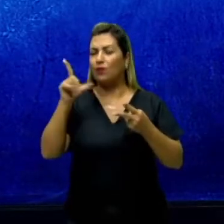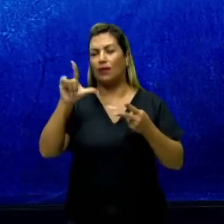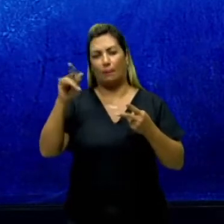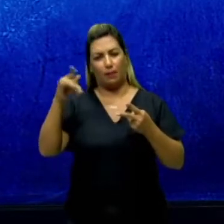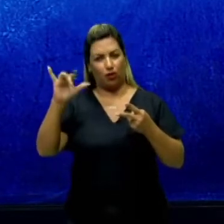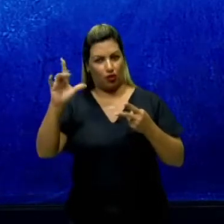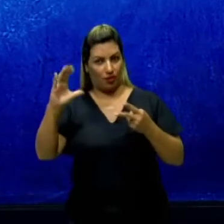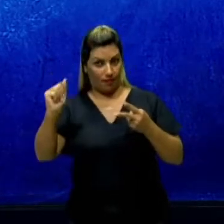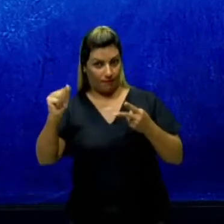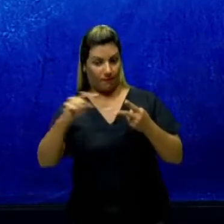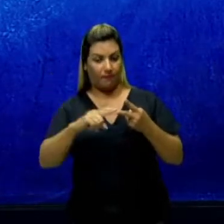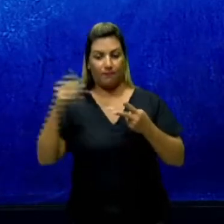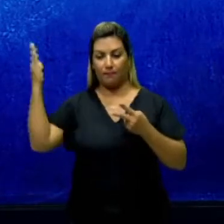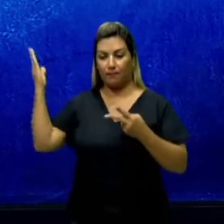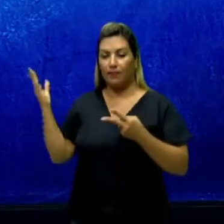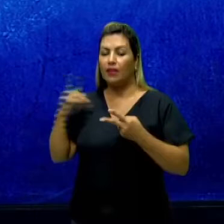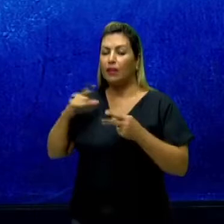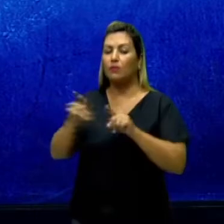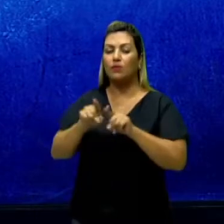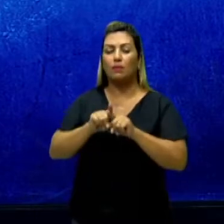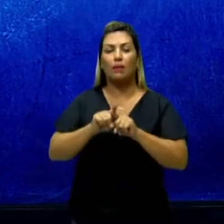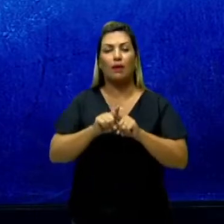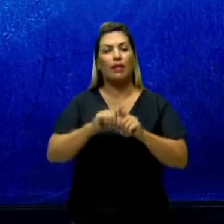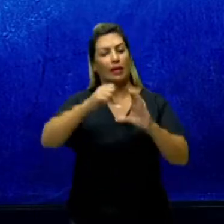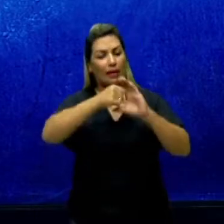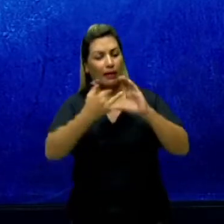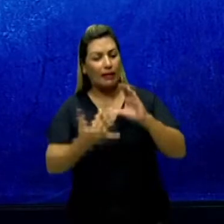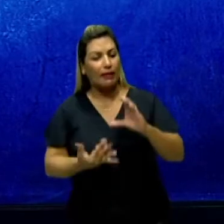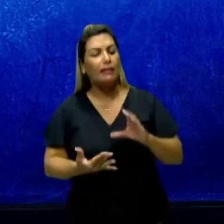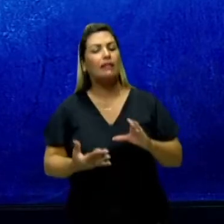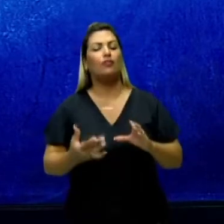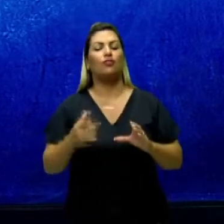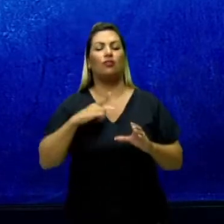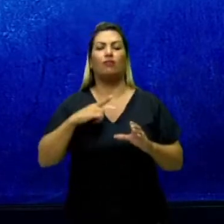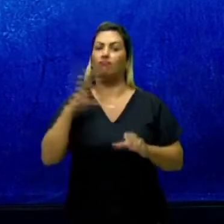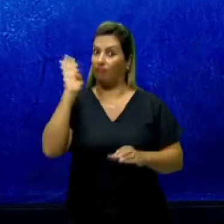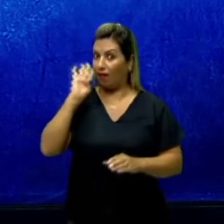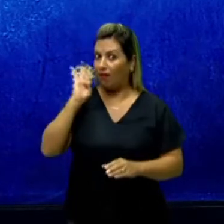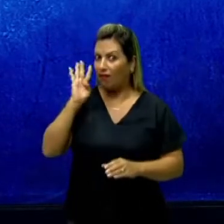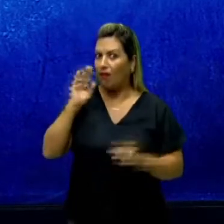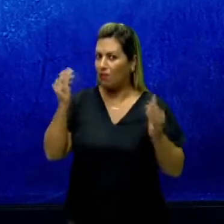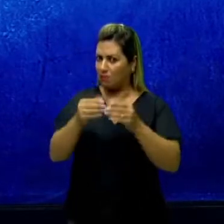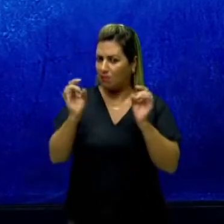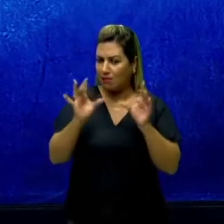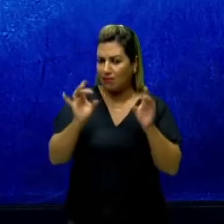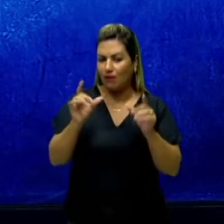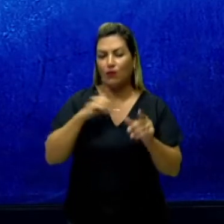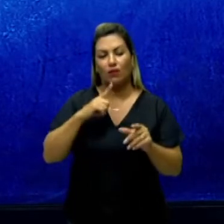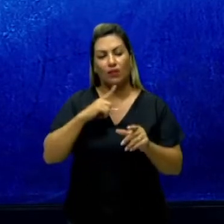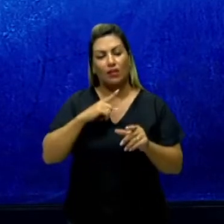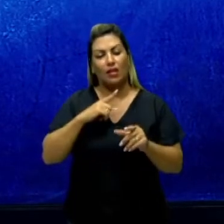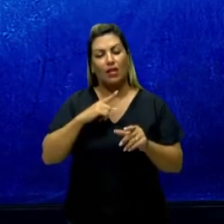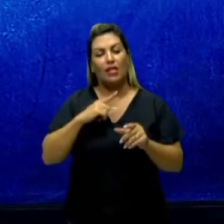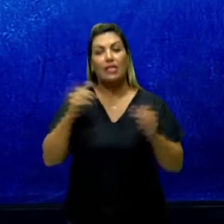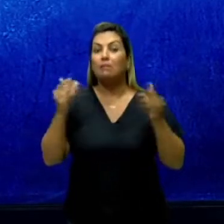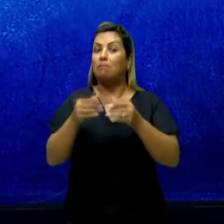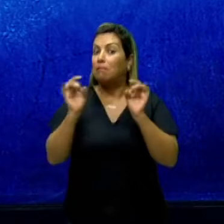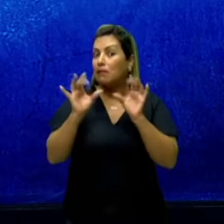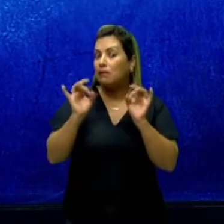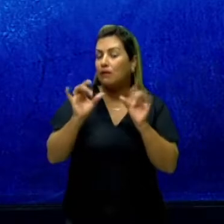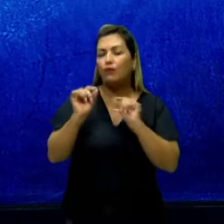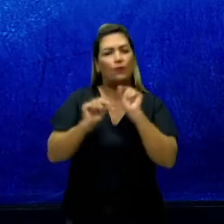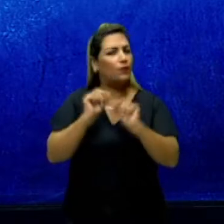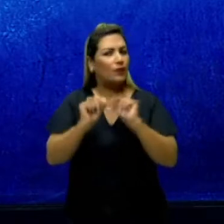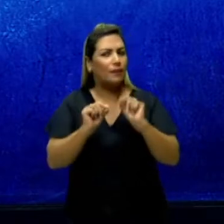lipídica. E nós temos uma característica muito bacana dos hormônios, eles possuem uma especificidade,